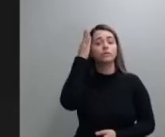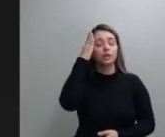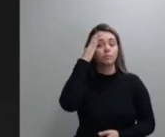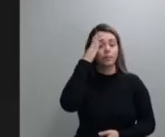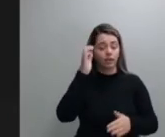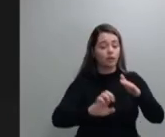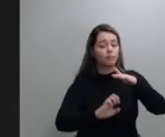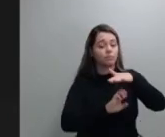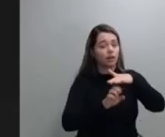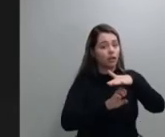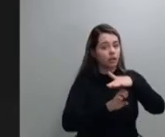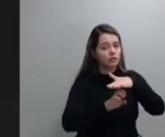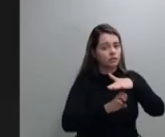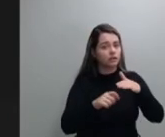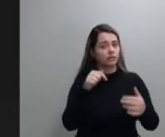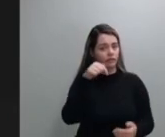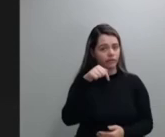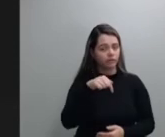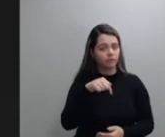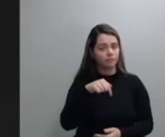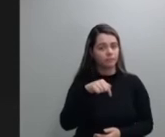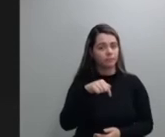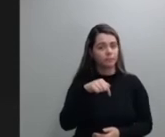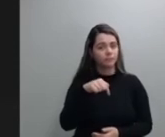é se esta empresa aqui